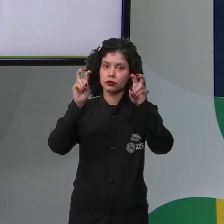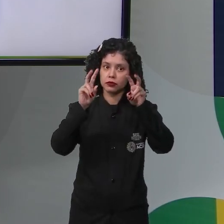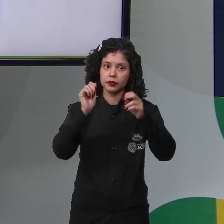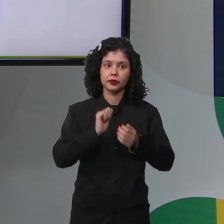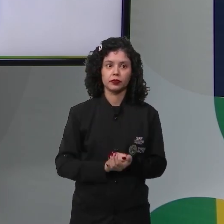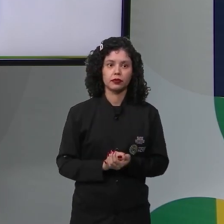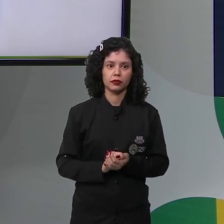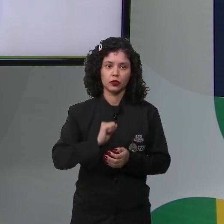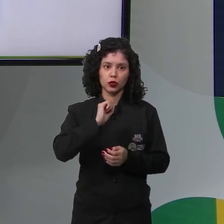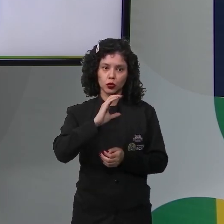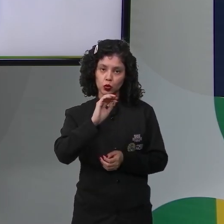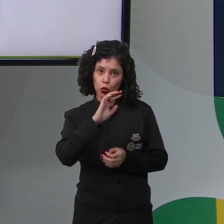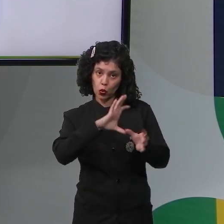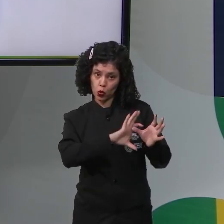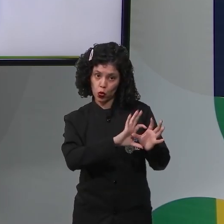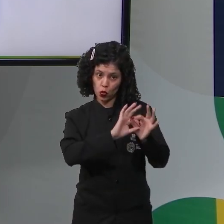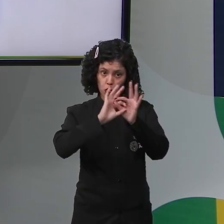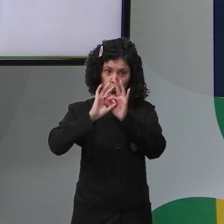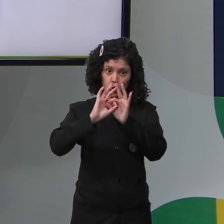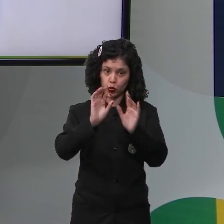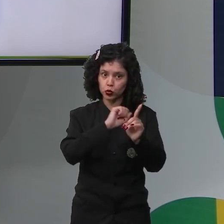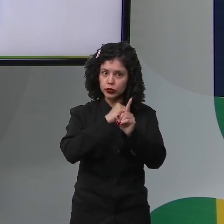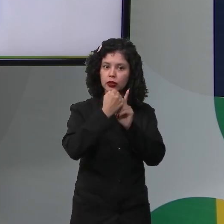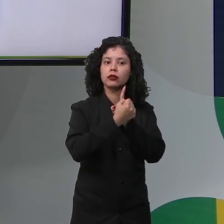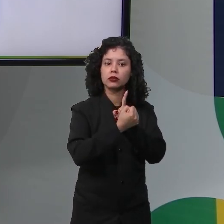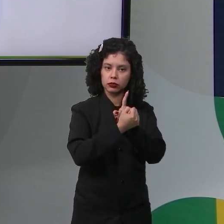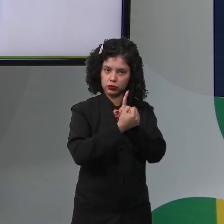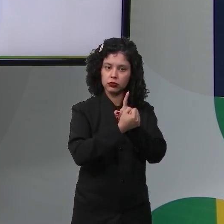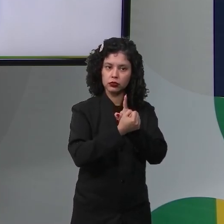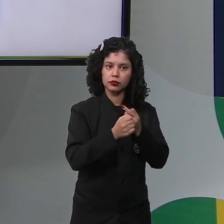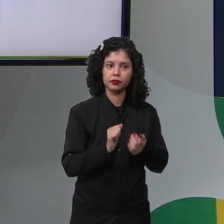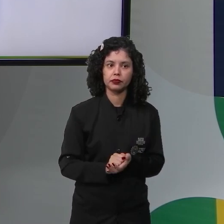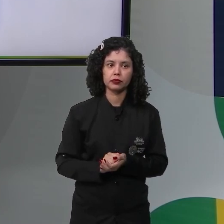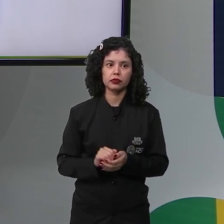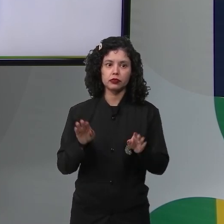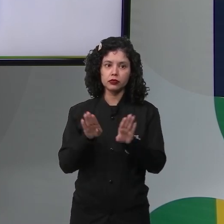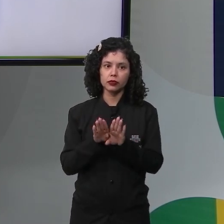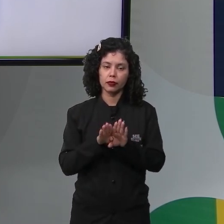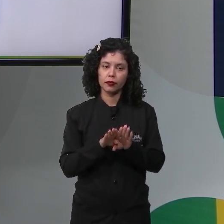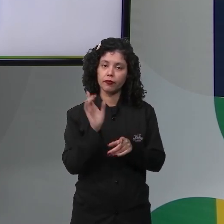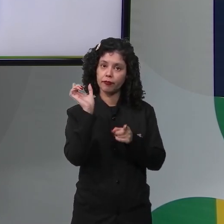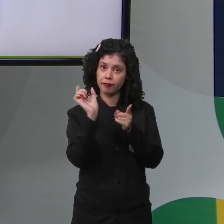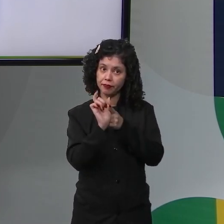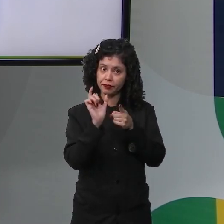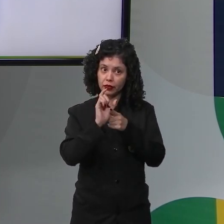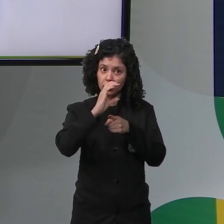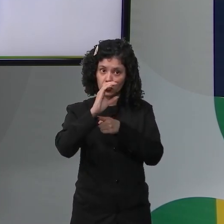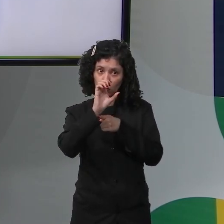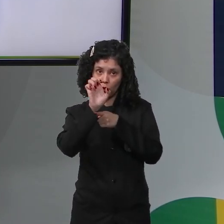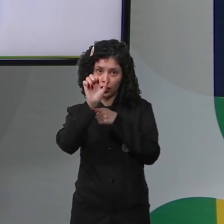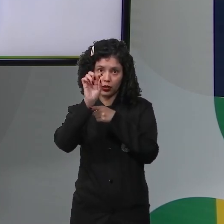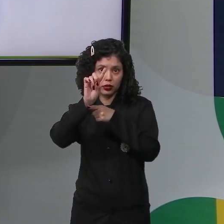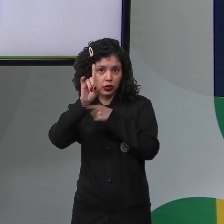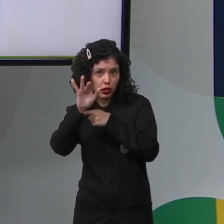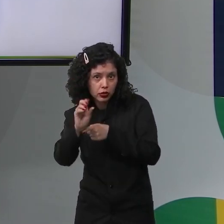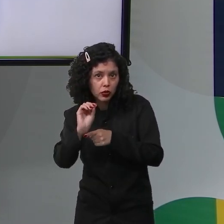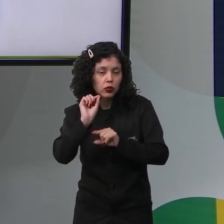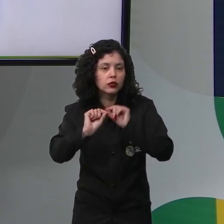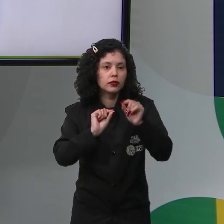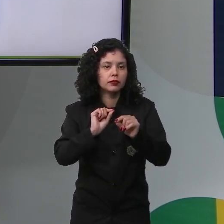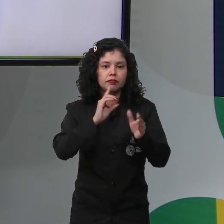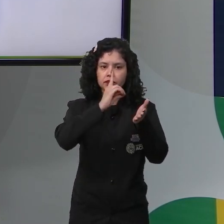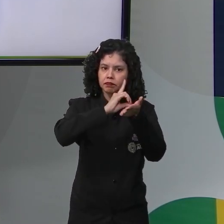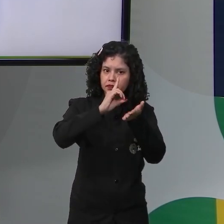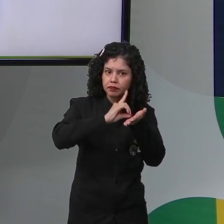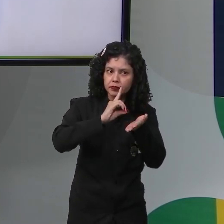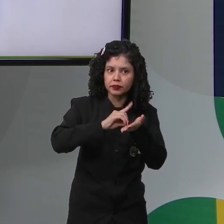si, coesão social. De maneira isolada, a palavra coesão, vamos lá no